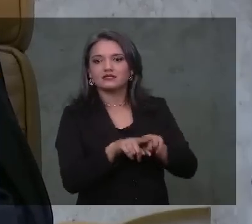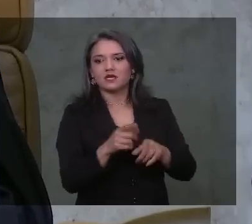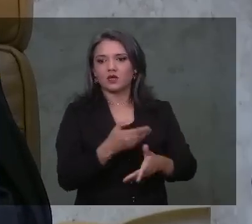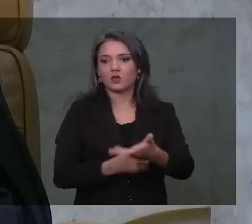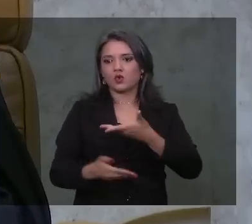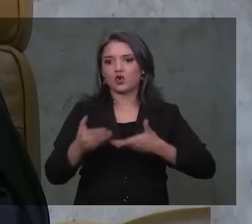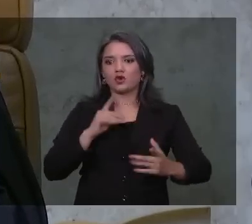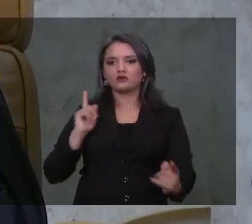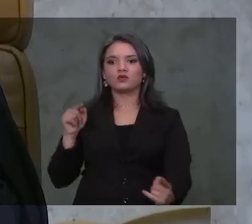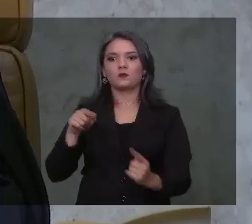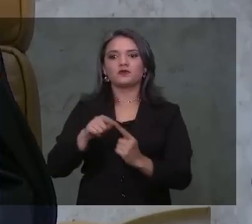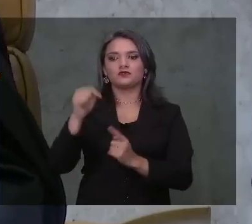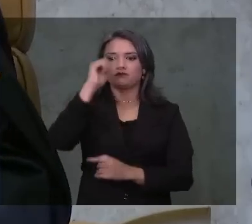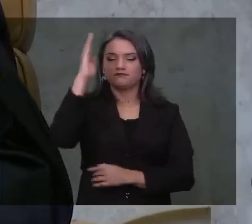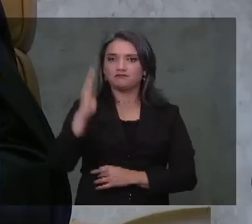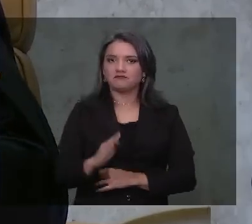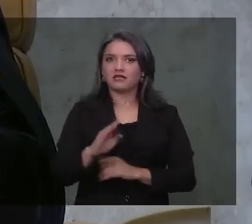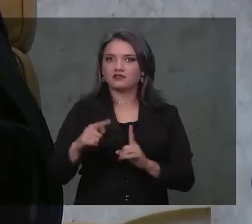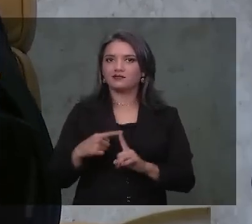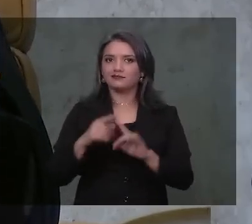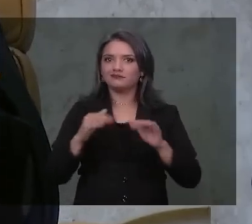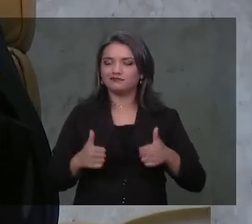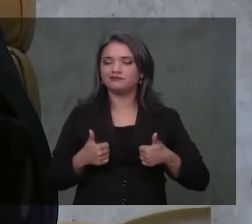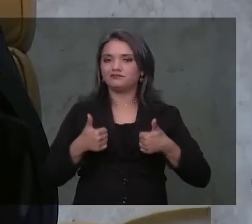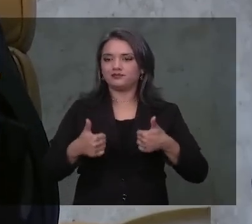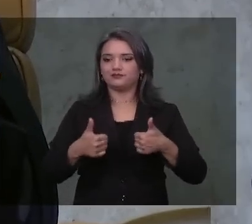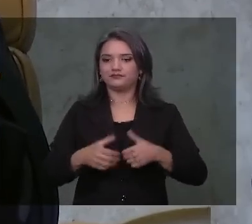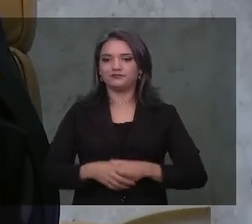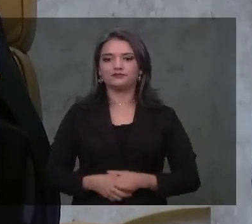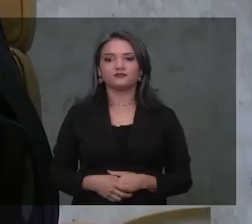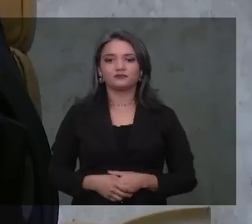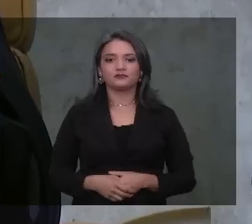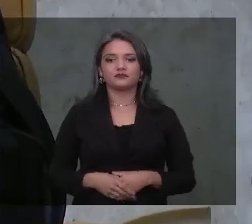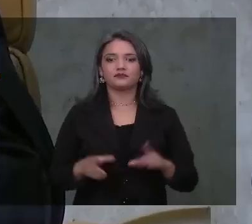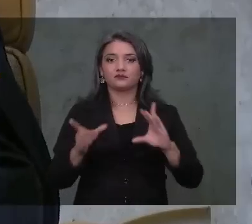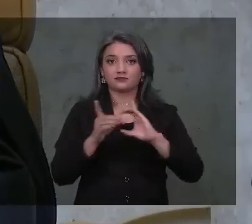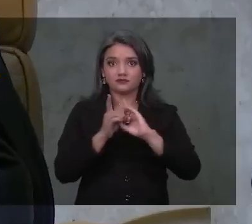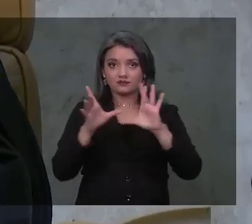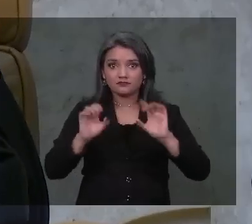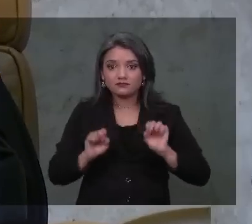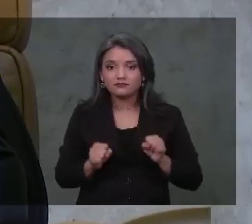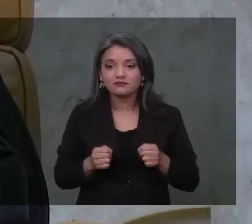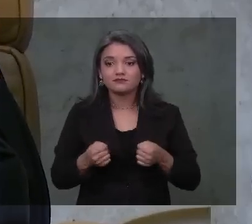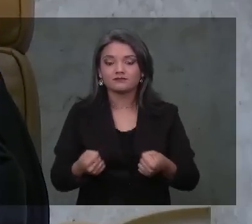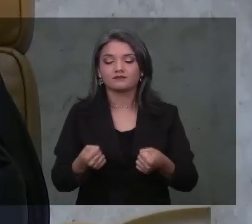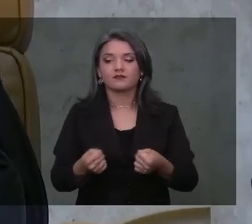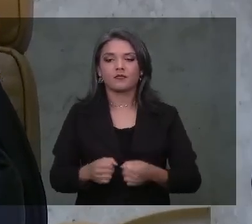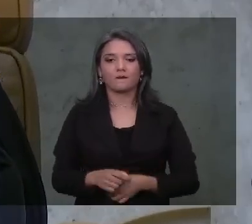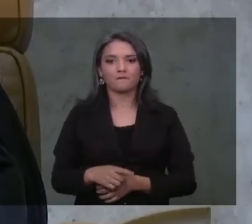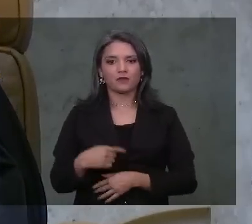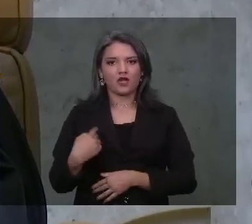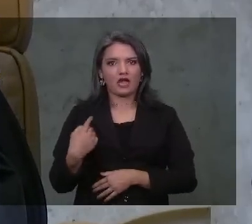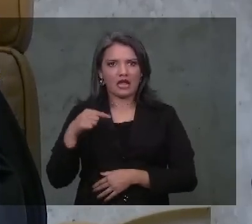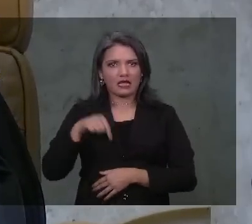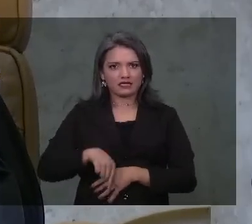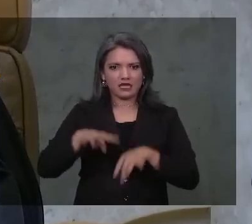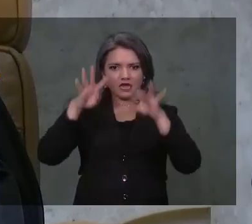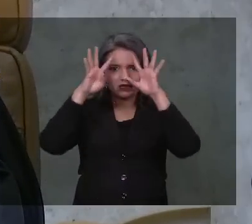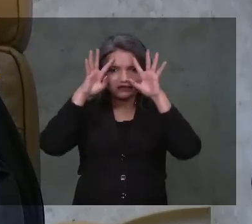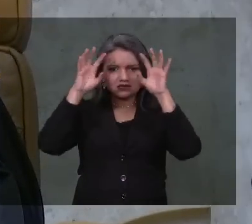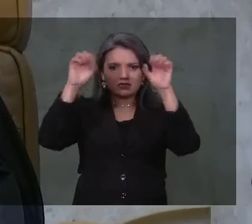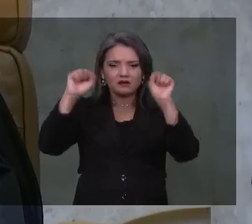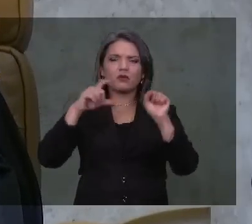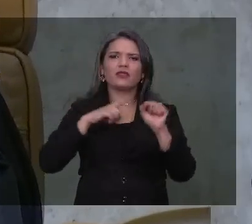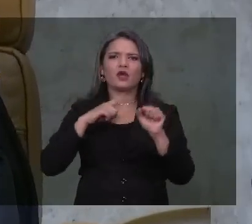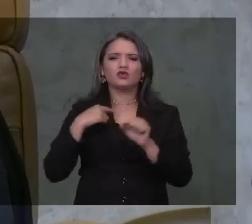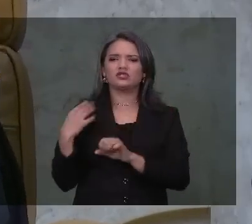do Brasil. A defesa da democracia. Nós não somos um tribunal de consensos